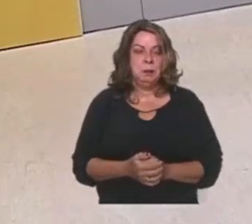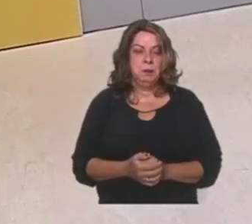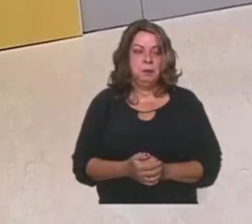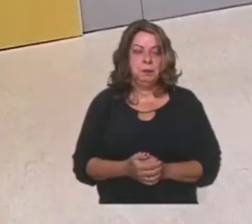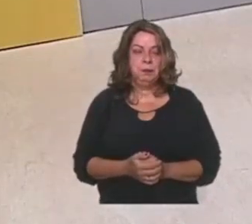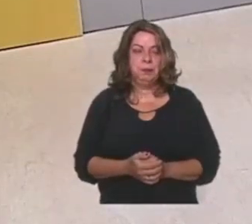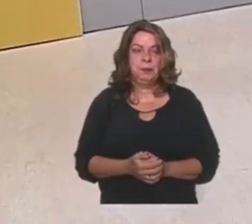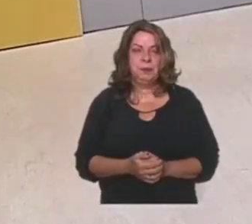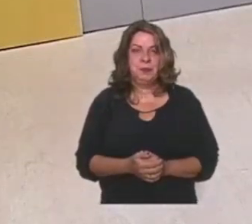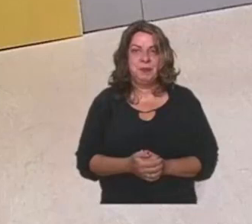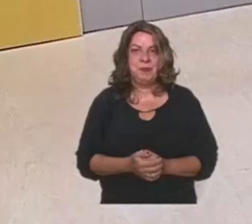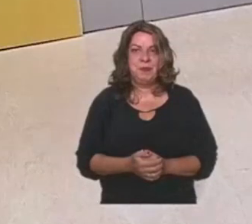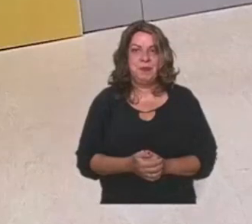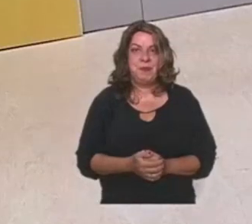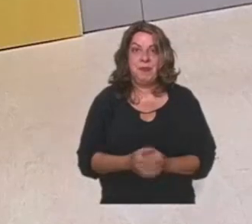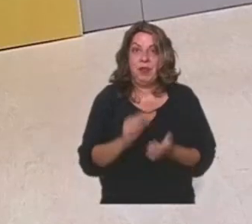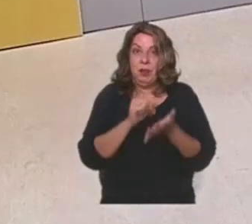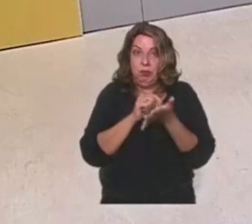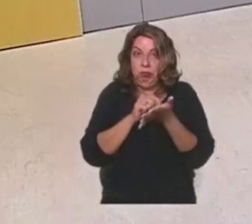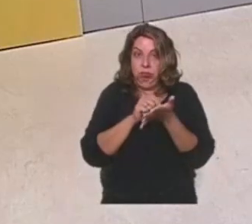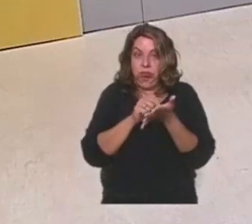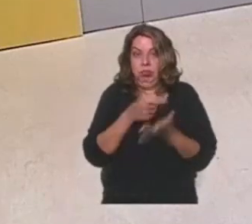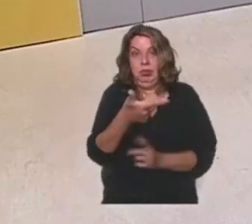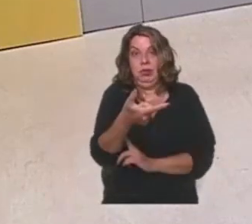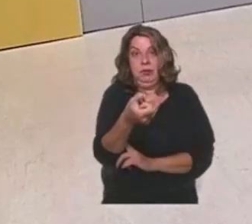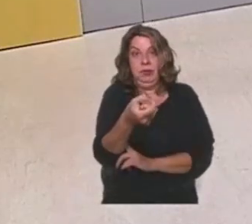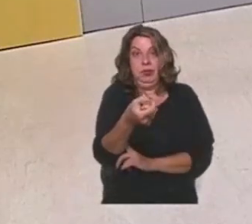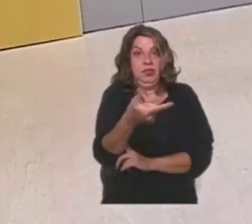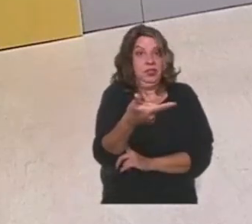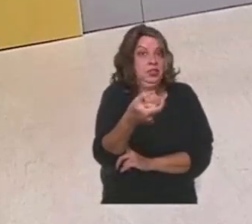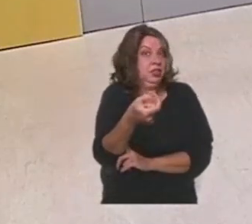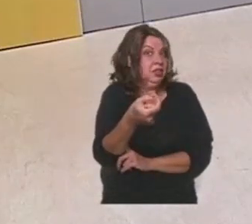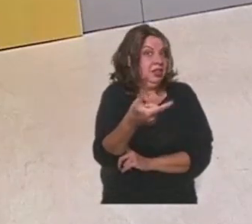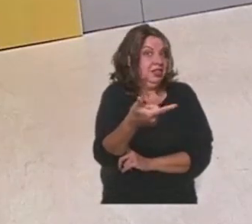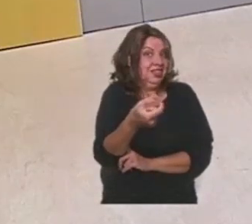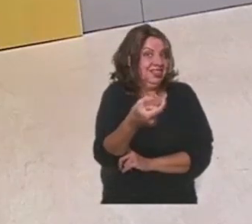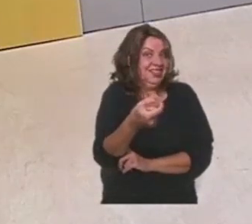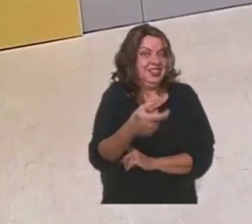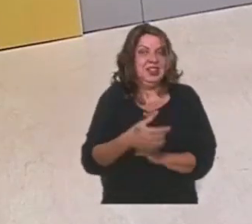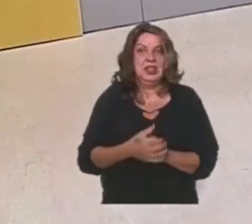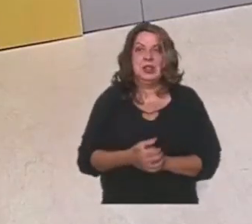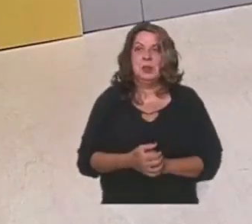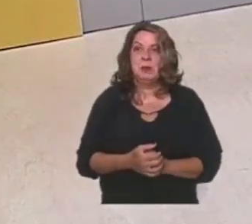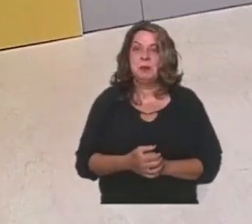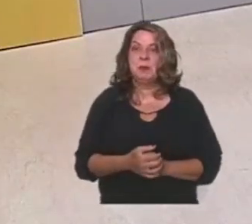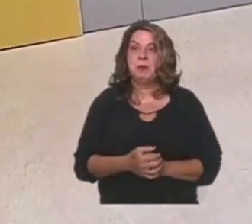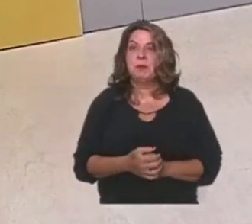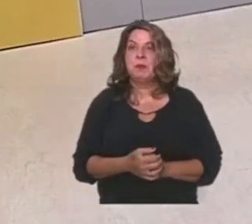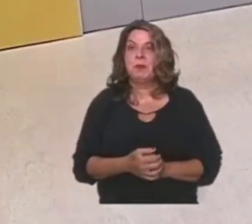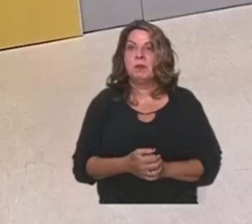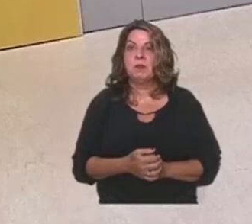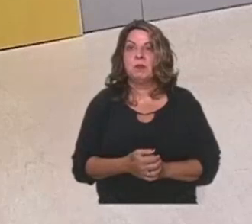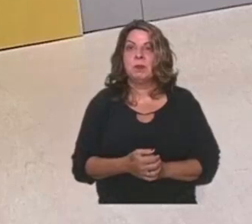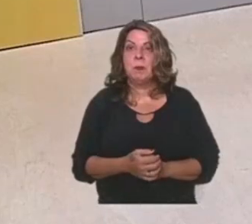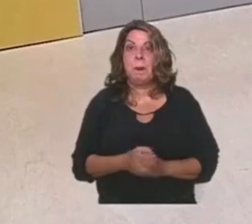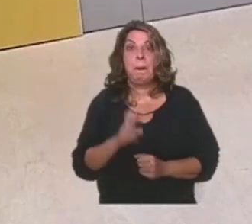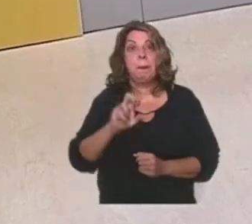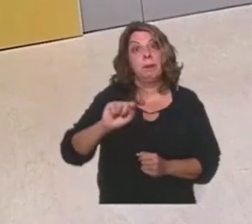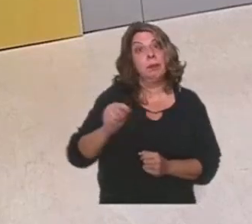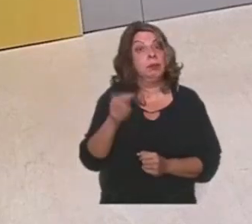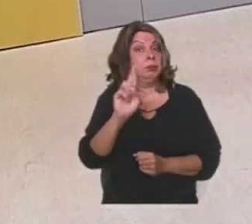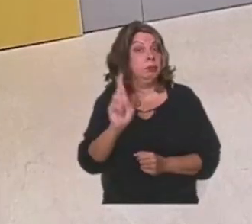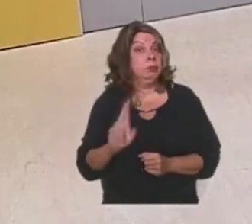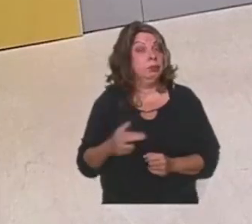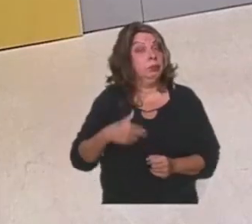27, bolinha que sobe, você marca número 20, 20, 20, 20, 20, vale R$5.000,